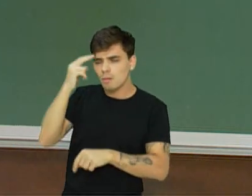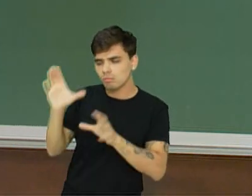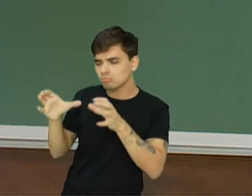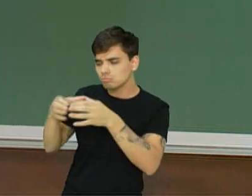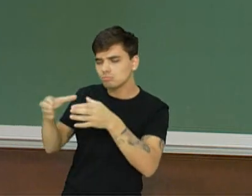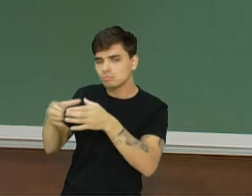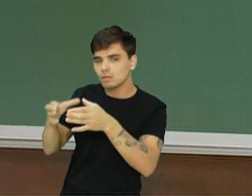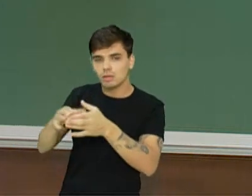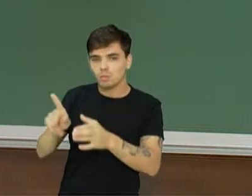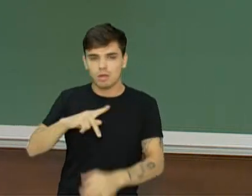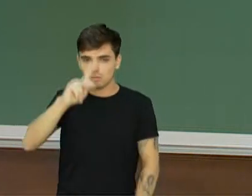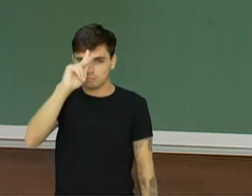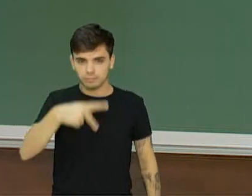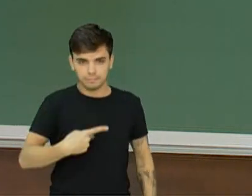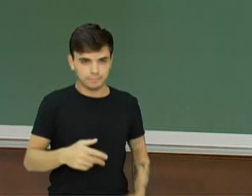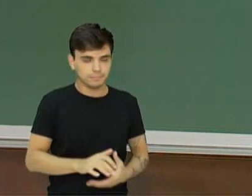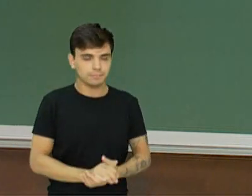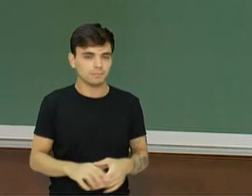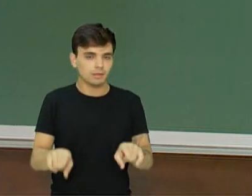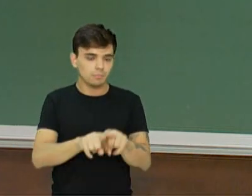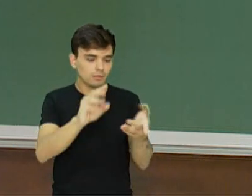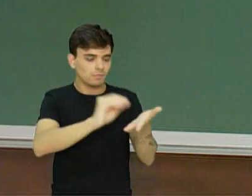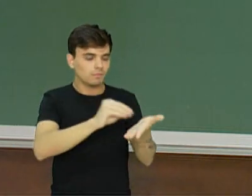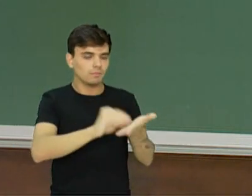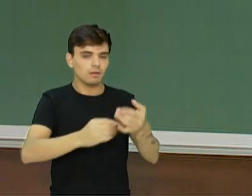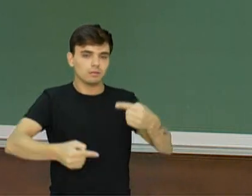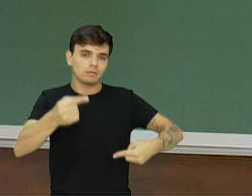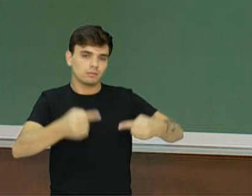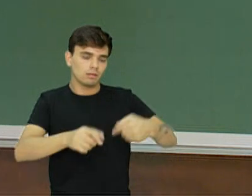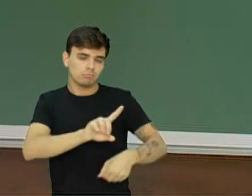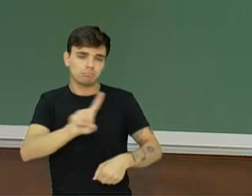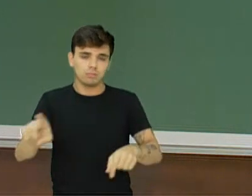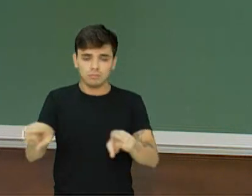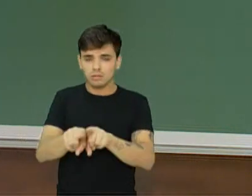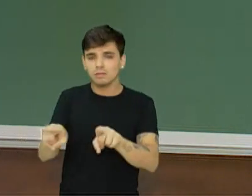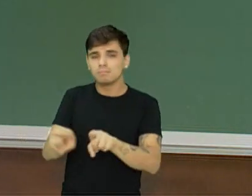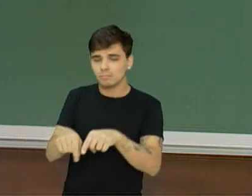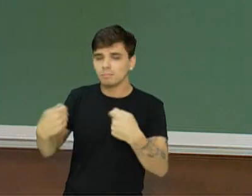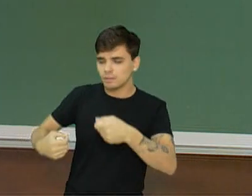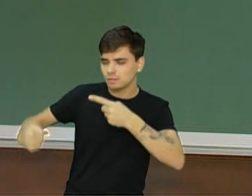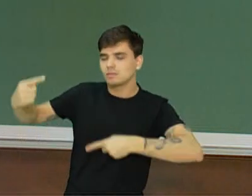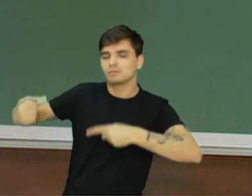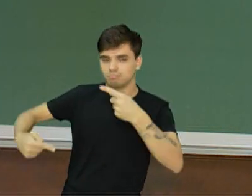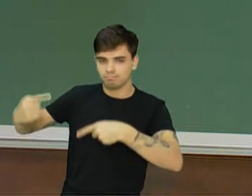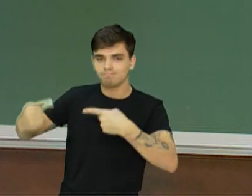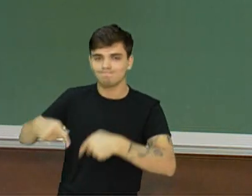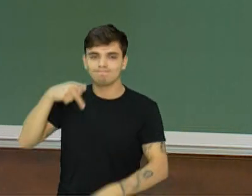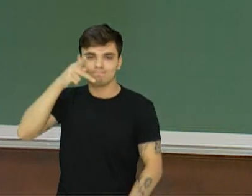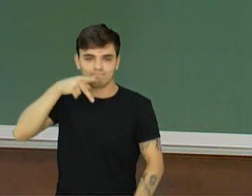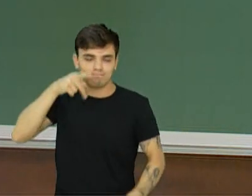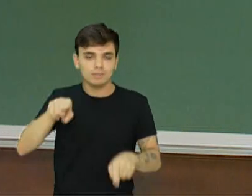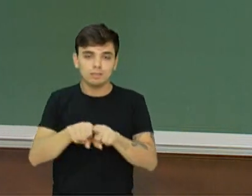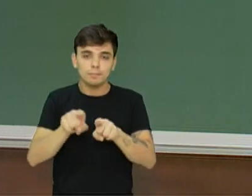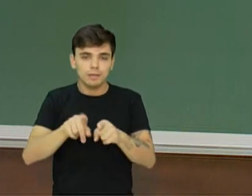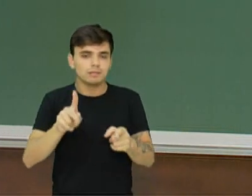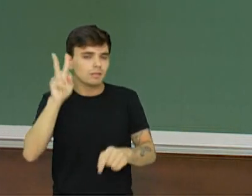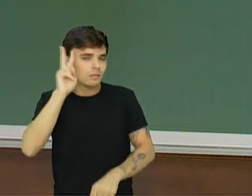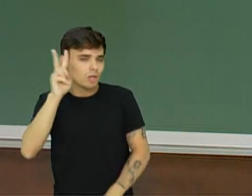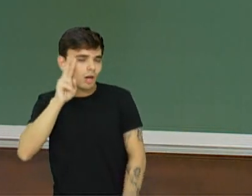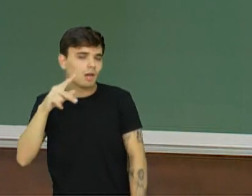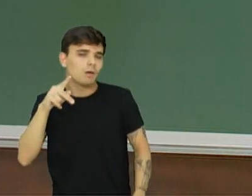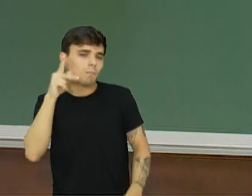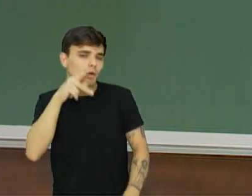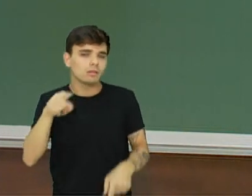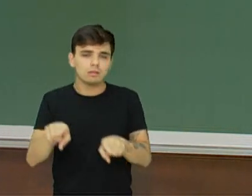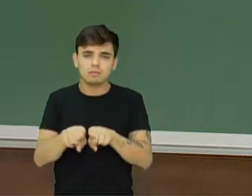não só no meu próprio bem, né? A ausência de diálogo, não, gente. Política precisa dialogar, né? Essa história de que política não